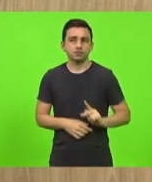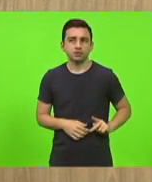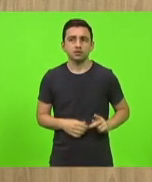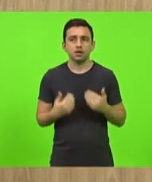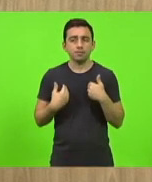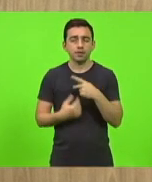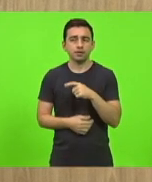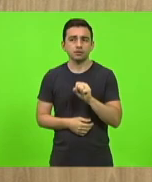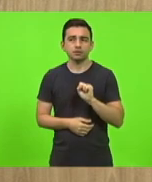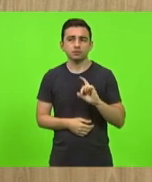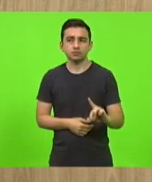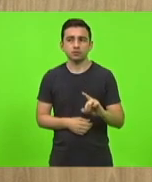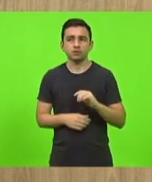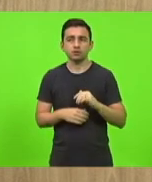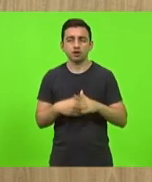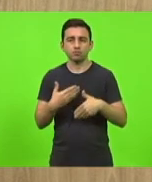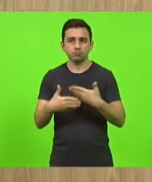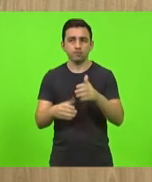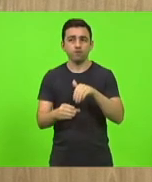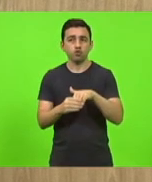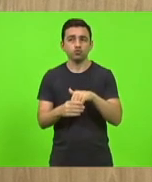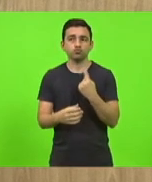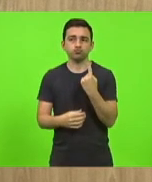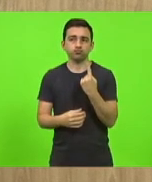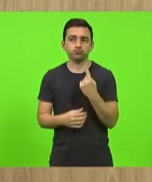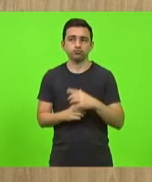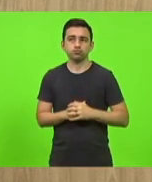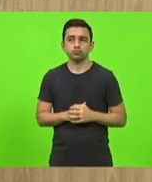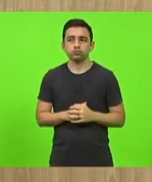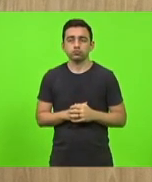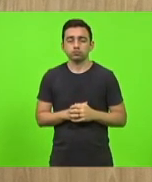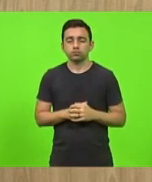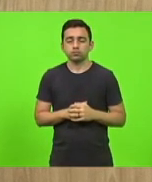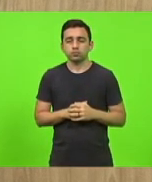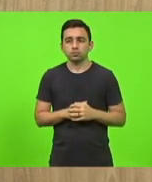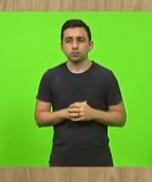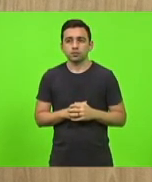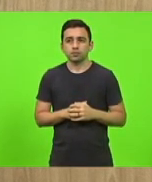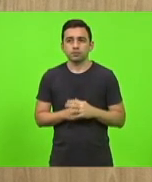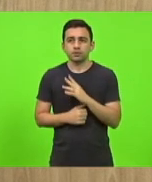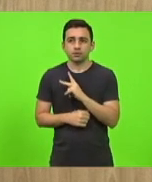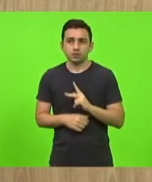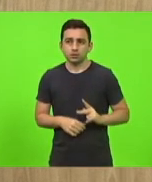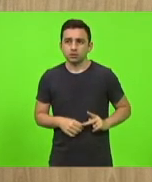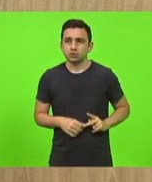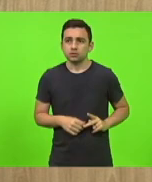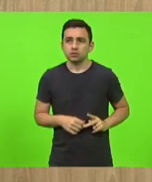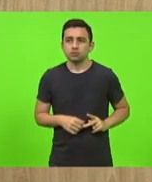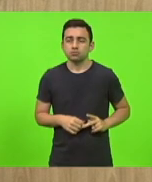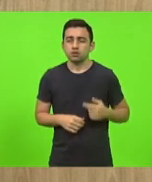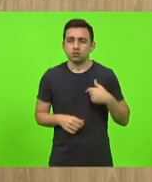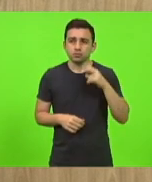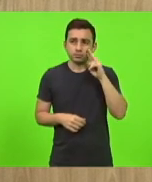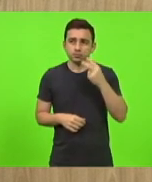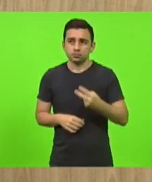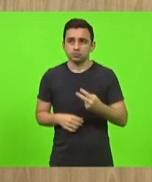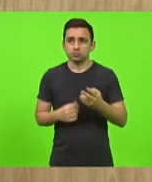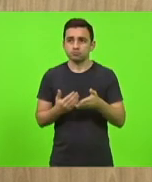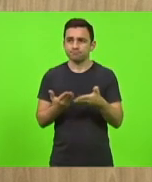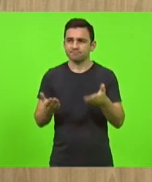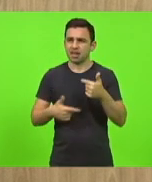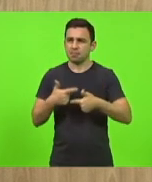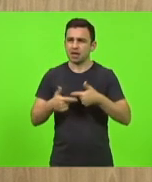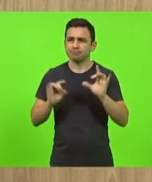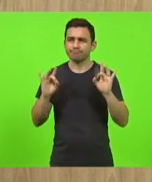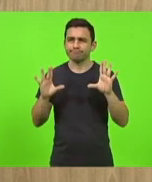PSD encaminha voto 1. Deputado Zé Milton. Presidente, em reconhecimento ao excelente